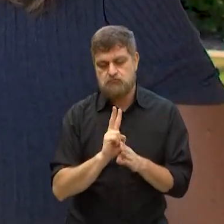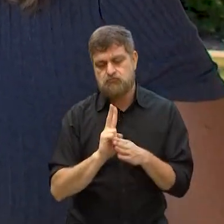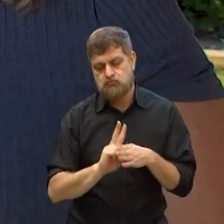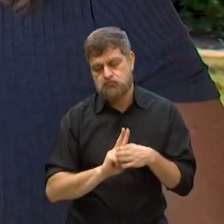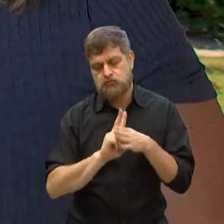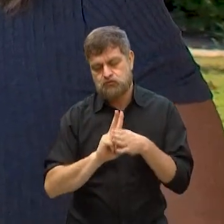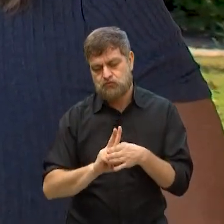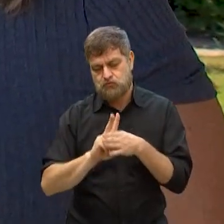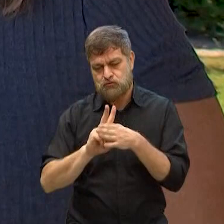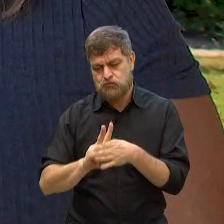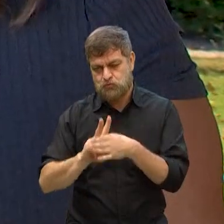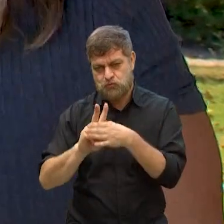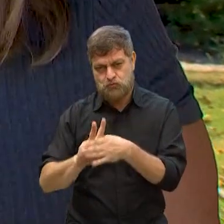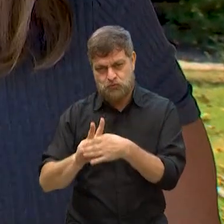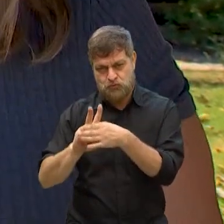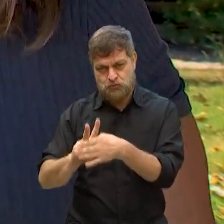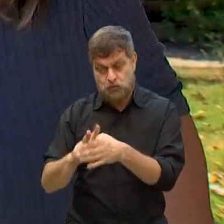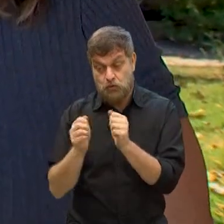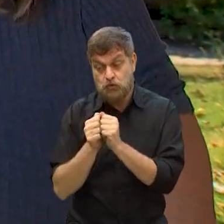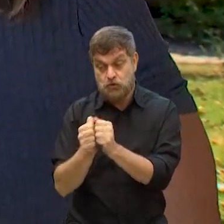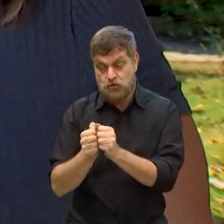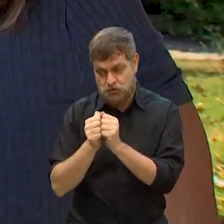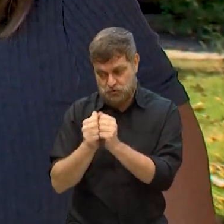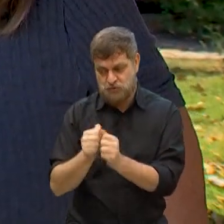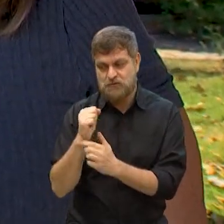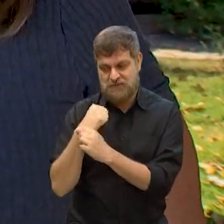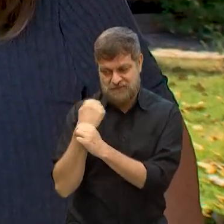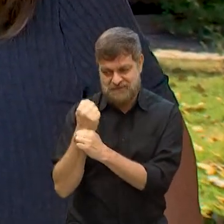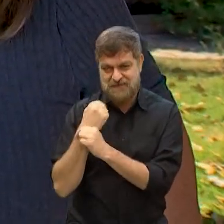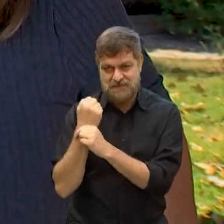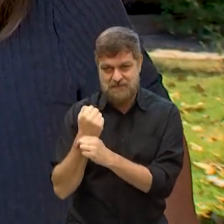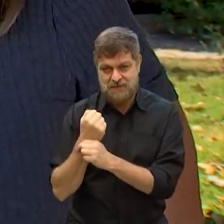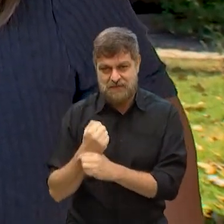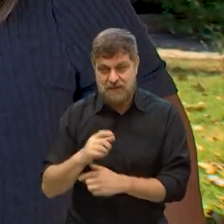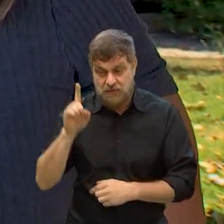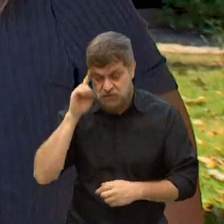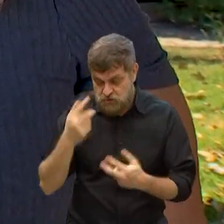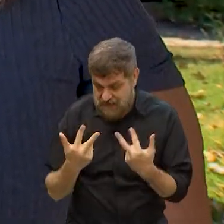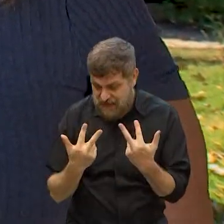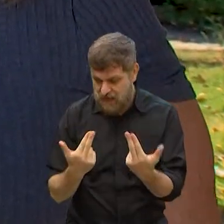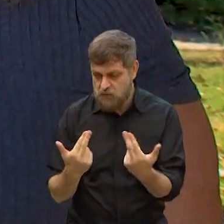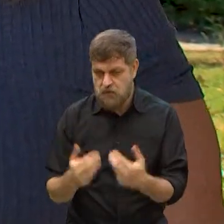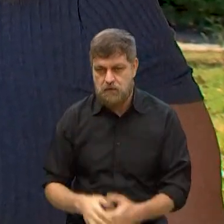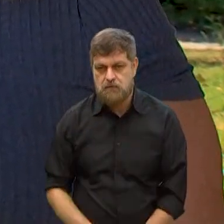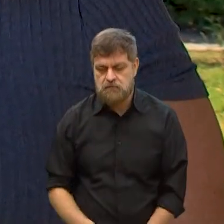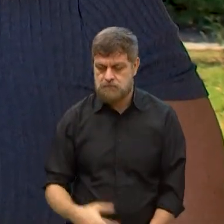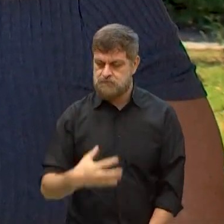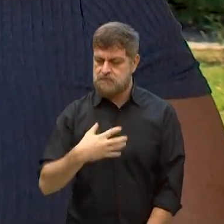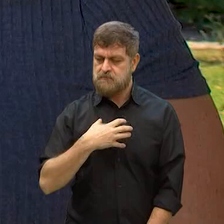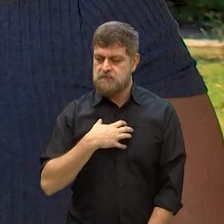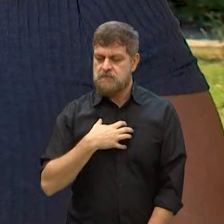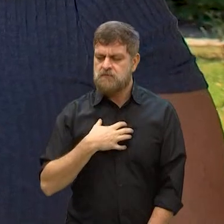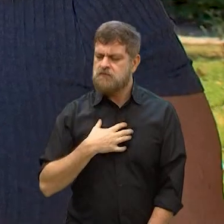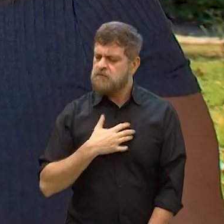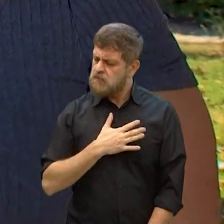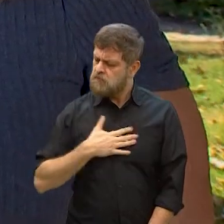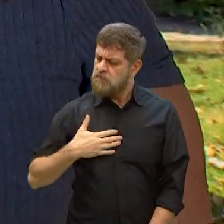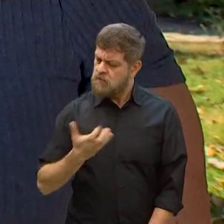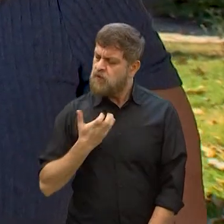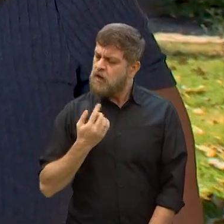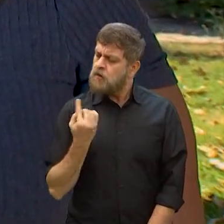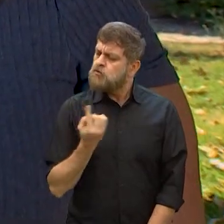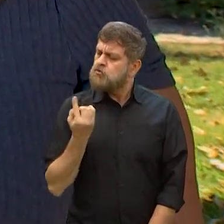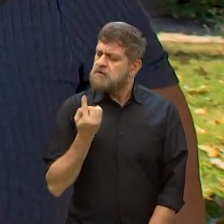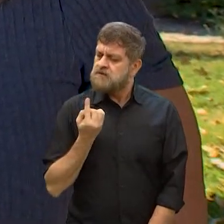né? Toda uma apresentação do que era a ecoterapia, do animal. Mas no mesmo dia ela já se sentiu